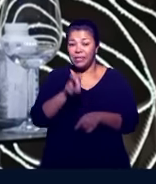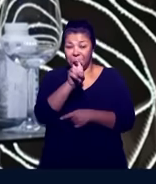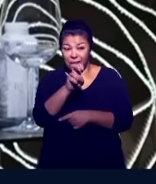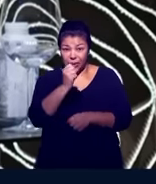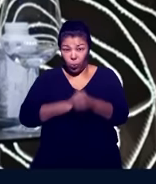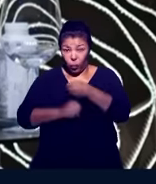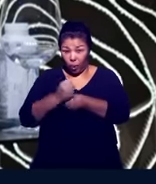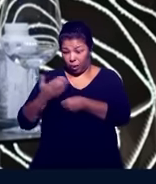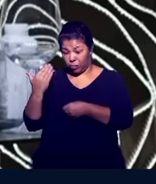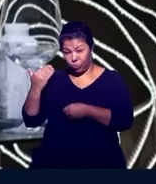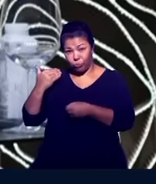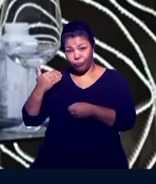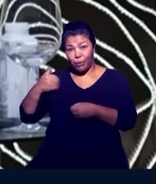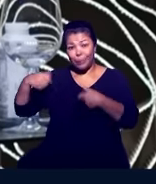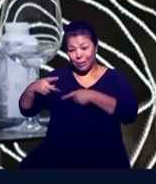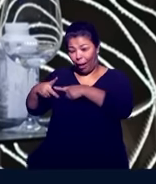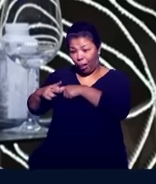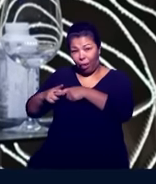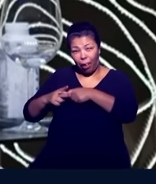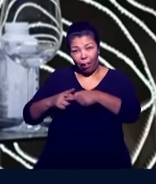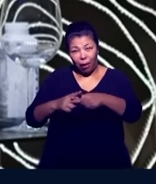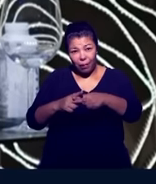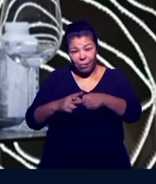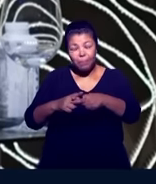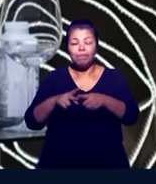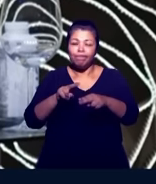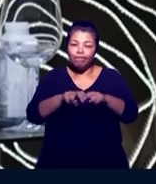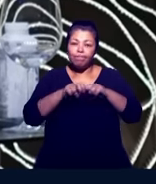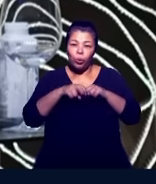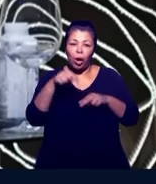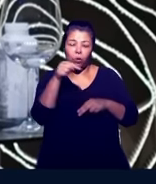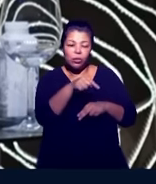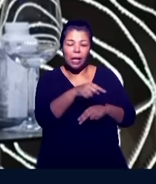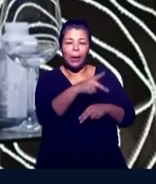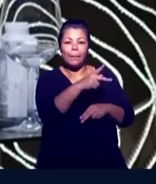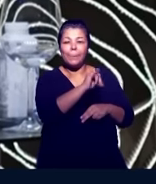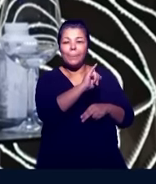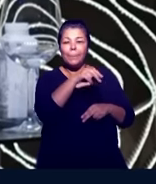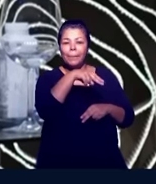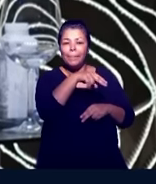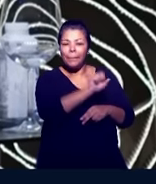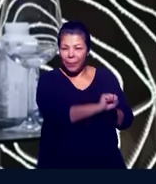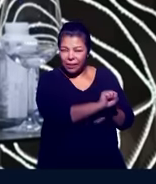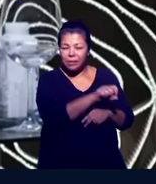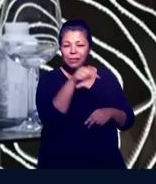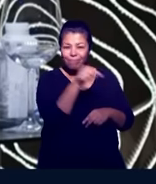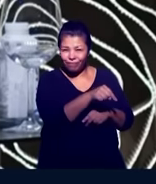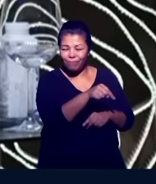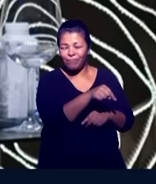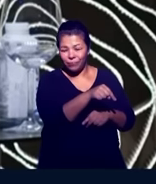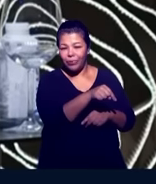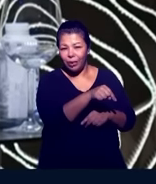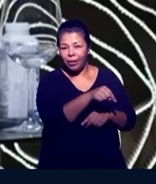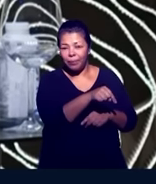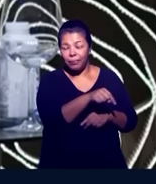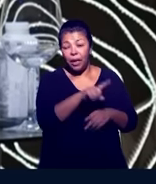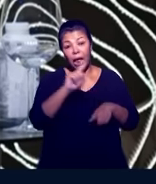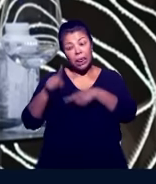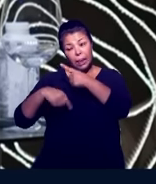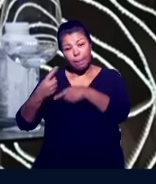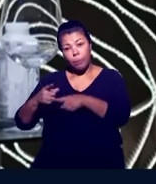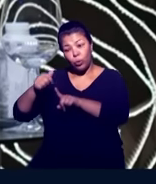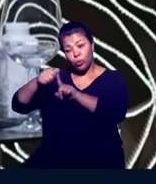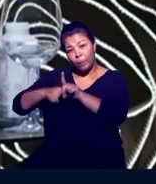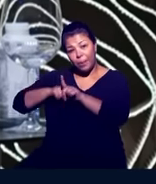arrecadação do piscofins mediante compensação então quando em Julho acendeu o sinal